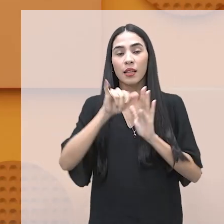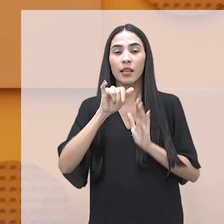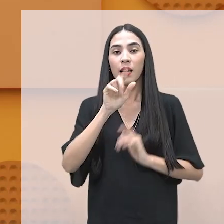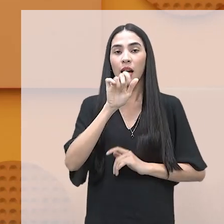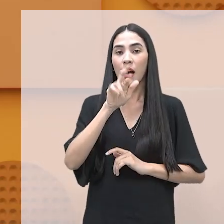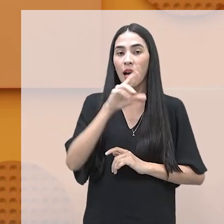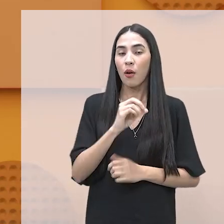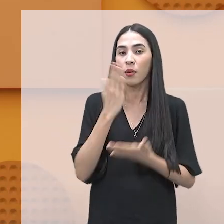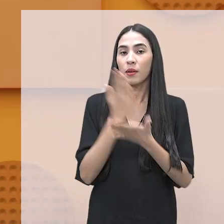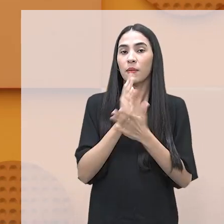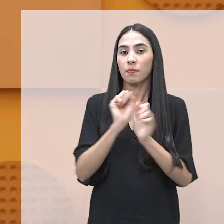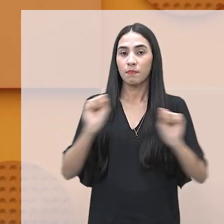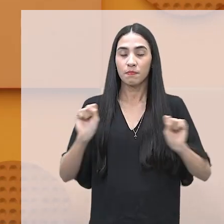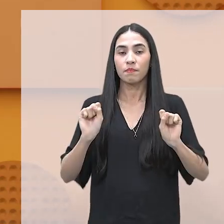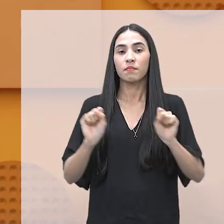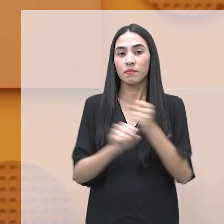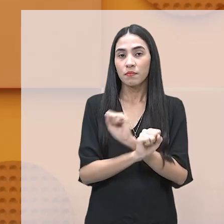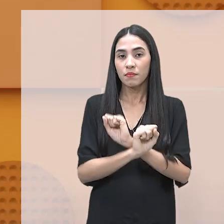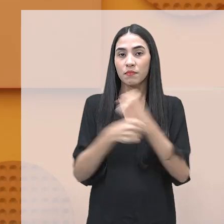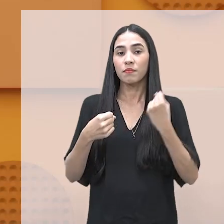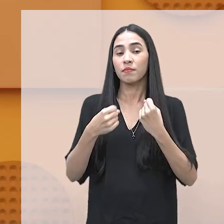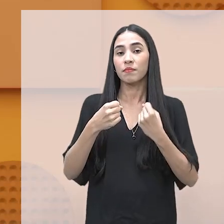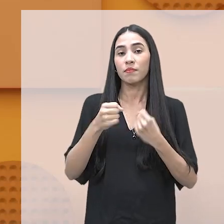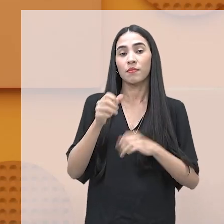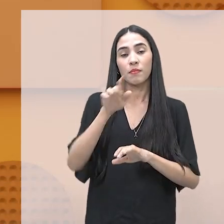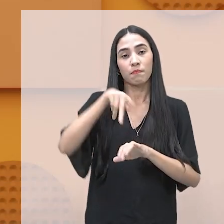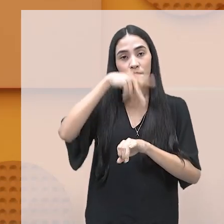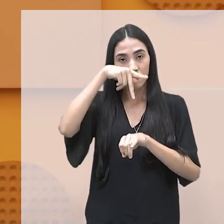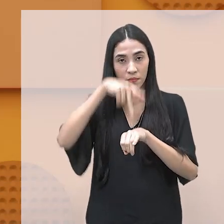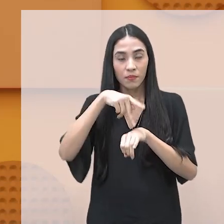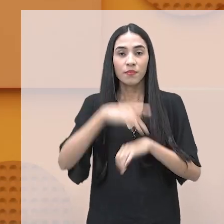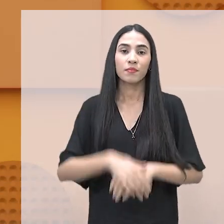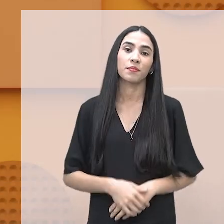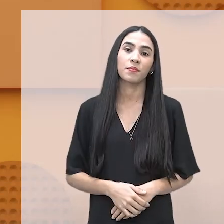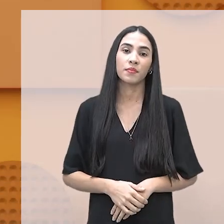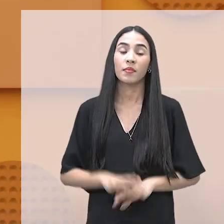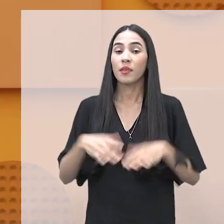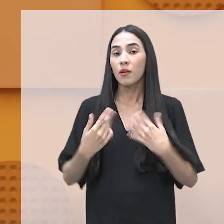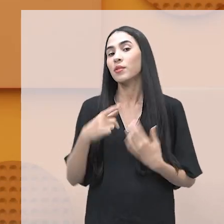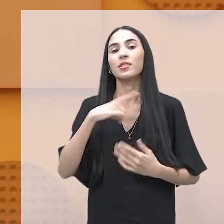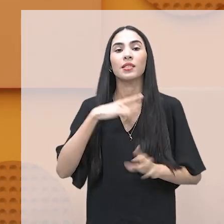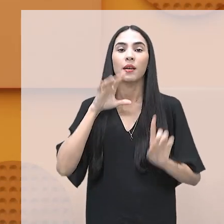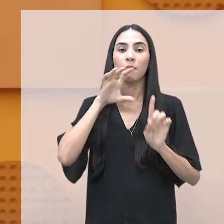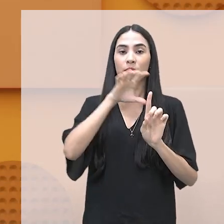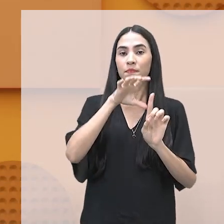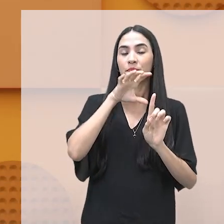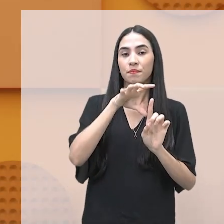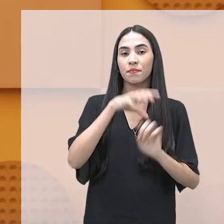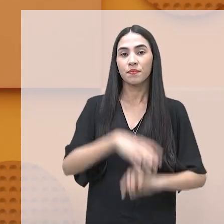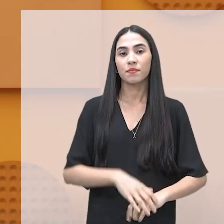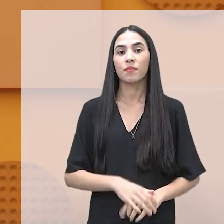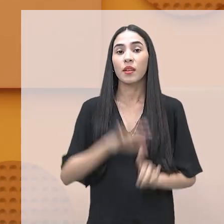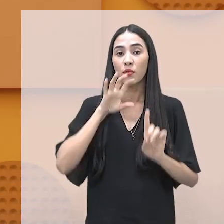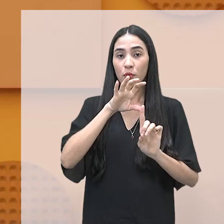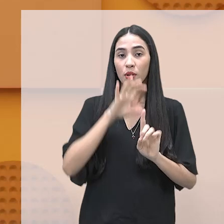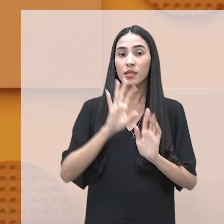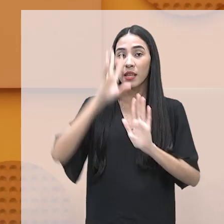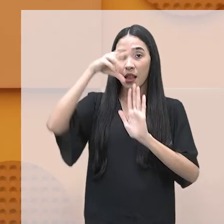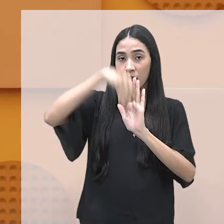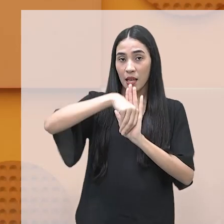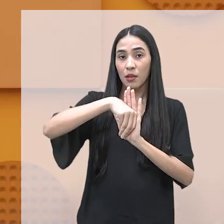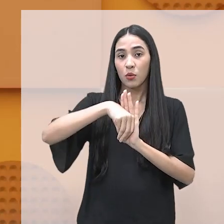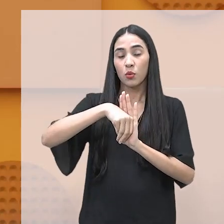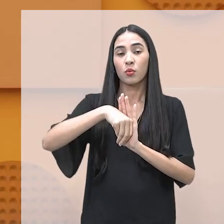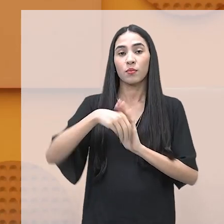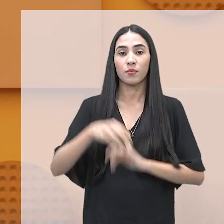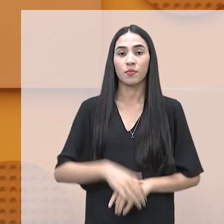a escravidão do território nacional. Então a gente está vendo que haviam pressões internas, mais